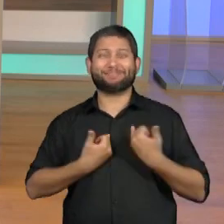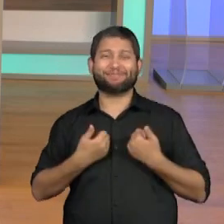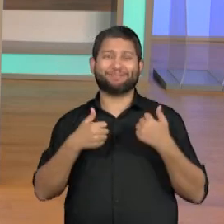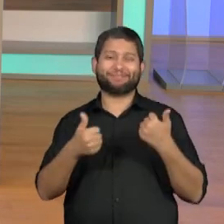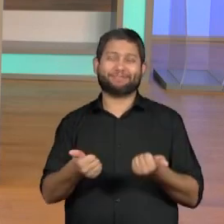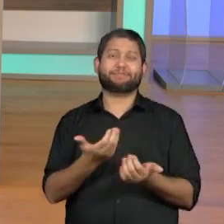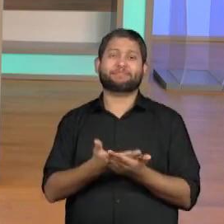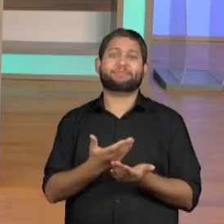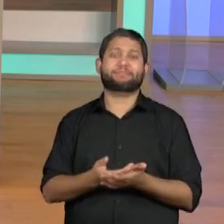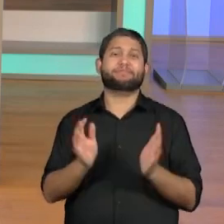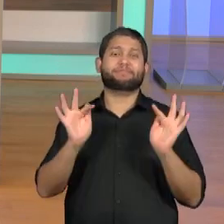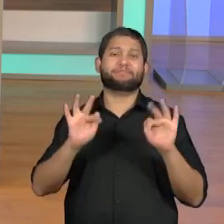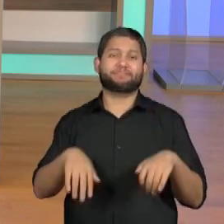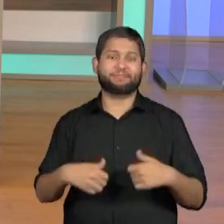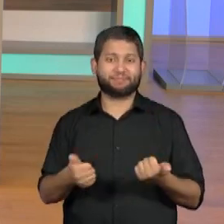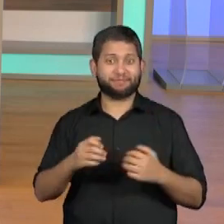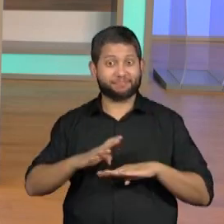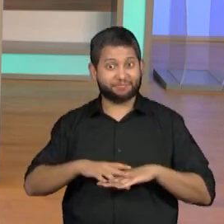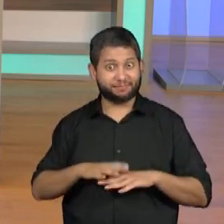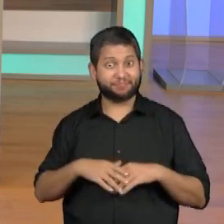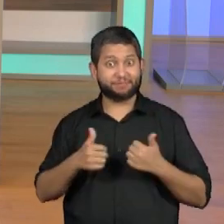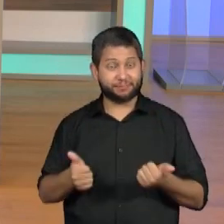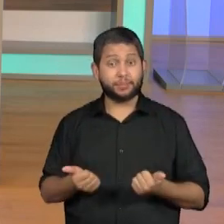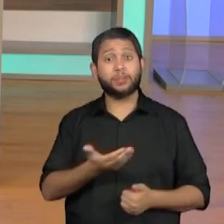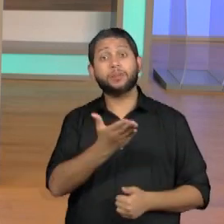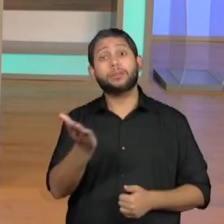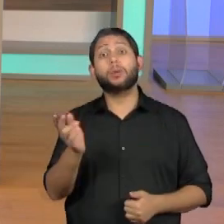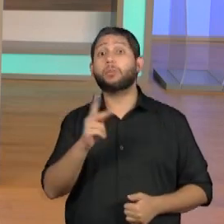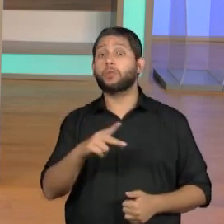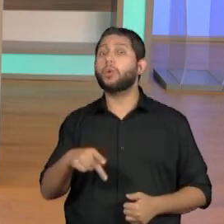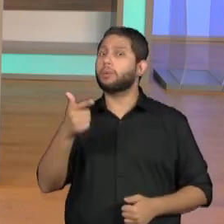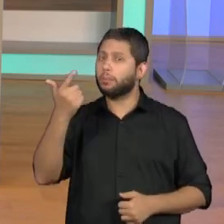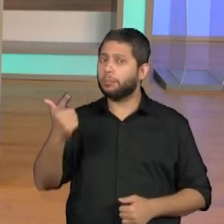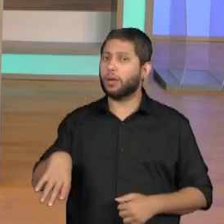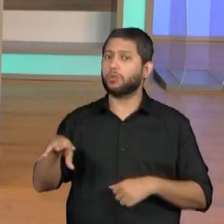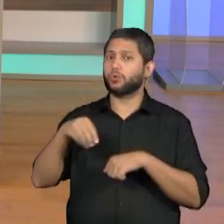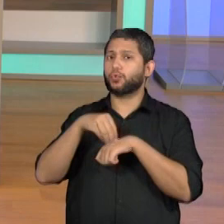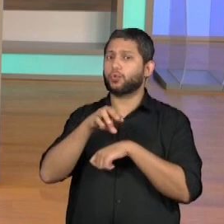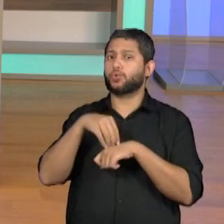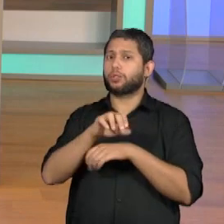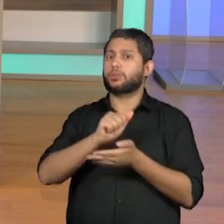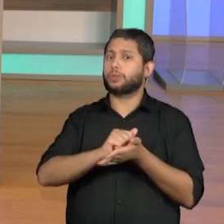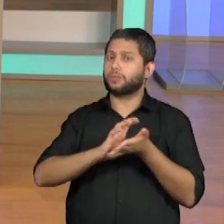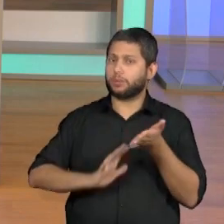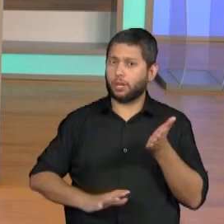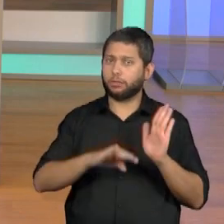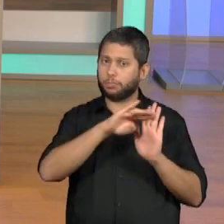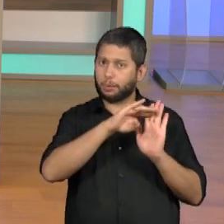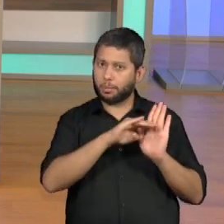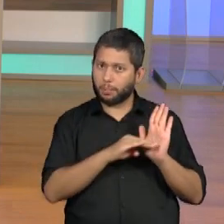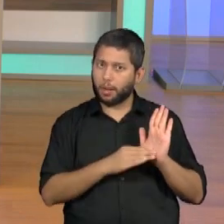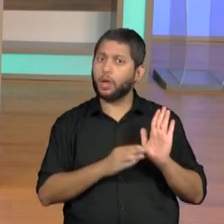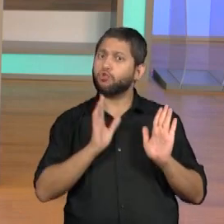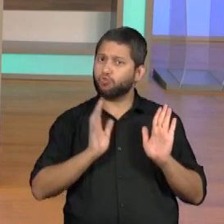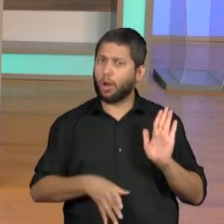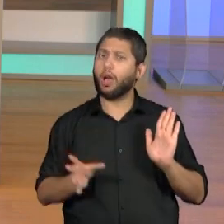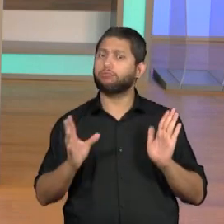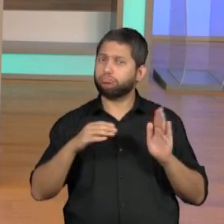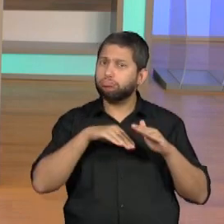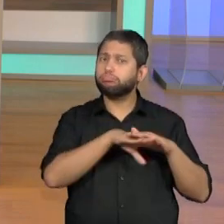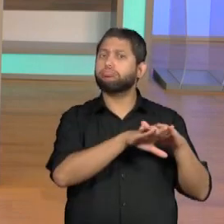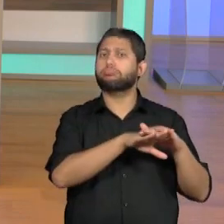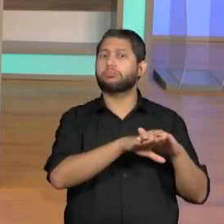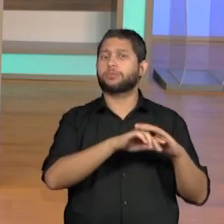vai ficando aqui na aula de matemática. Professores, tem mais sugestões de atividades no roteiro do professor lá no repositório de